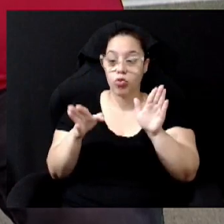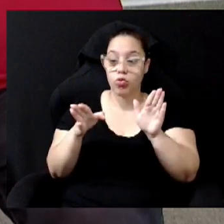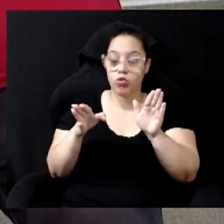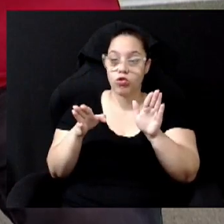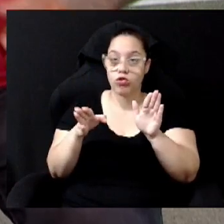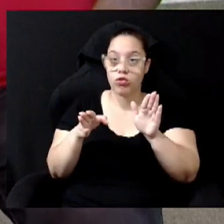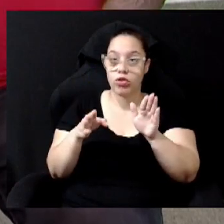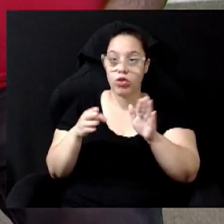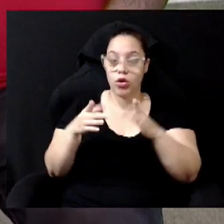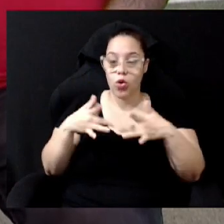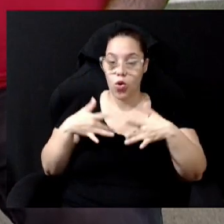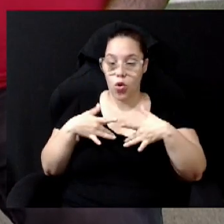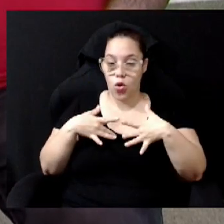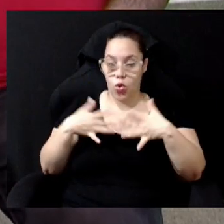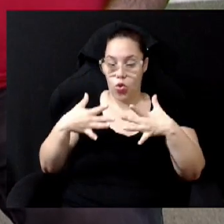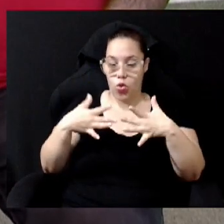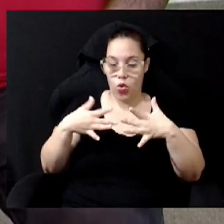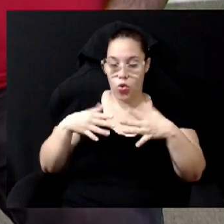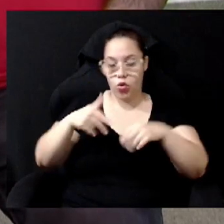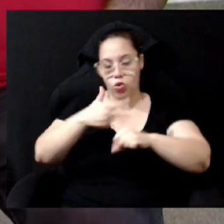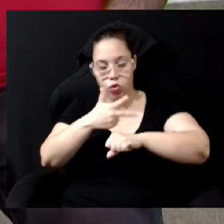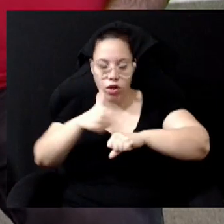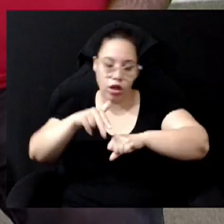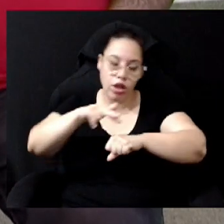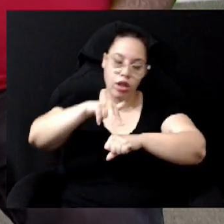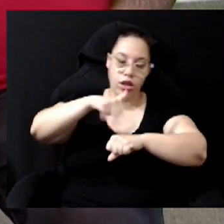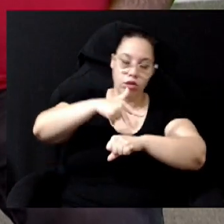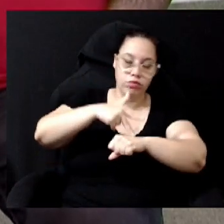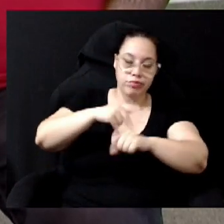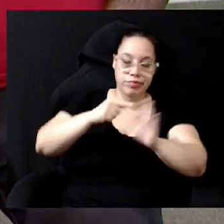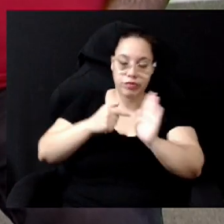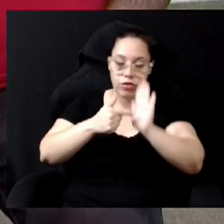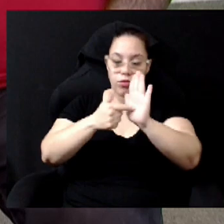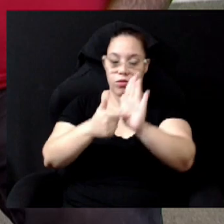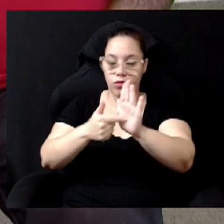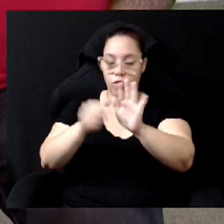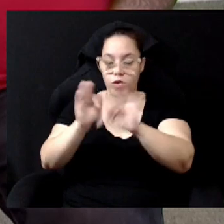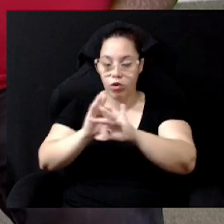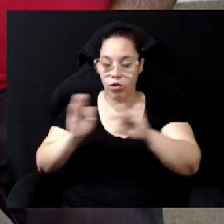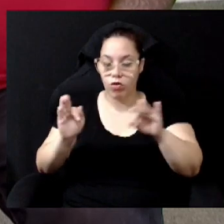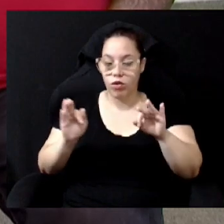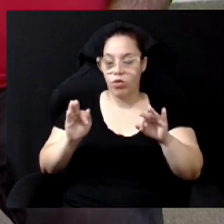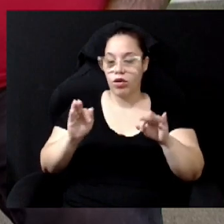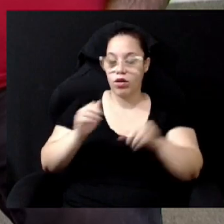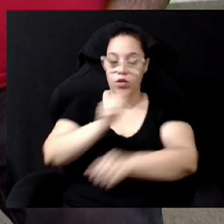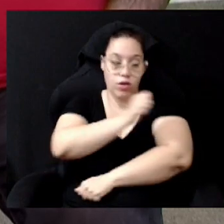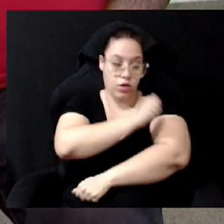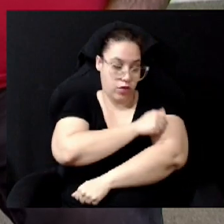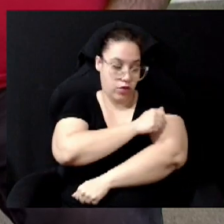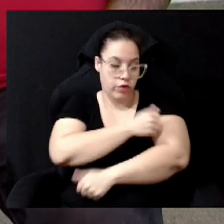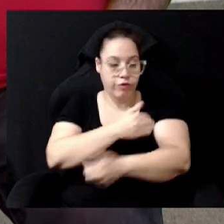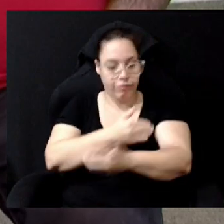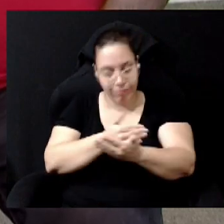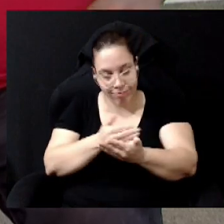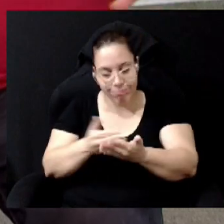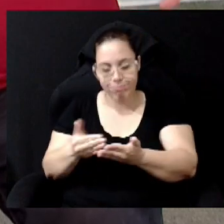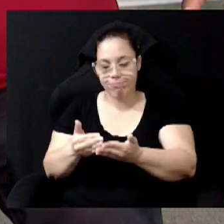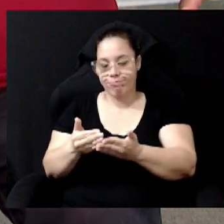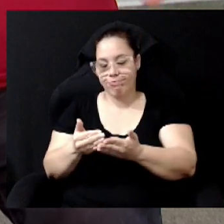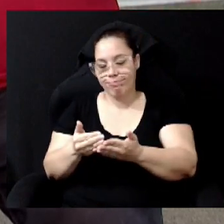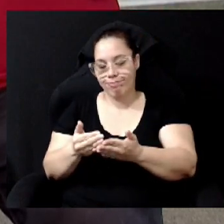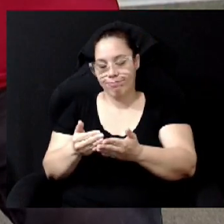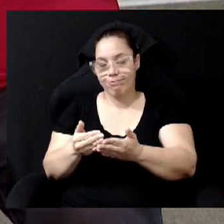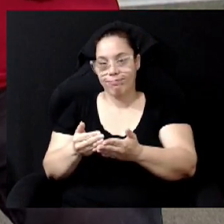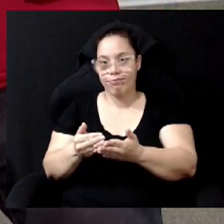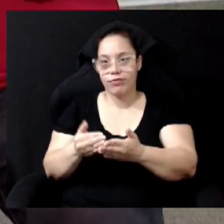com alguma dança. Que legal. Né? É feita com uma apresentação, com uma frase que o aluno queira falar. A partir daí, a gente vai para o processo de construção que